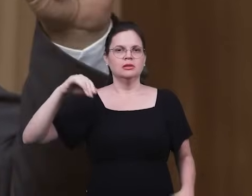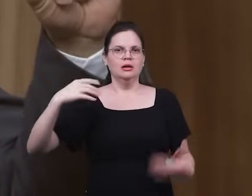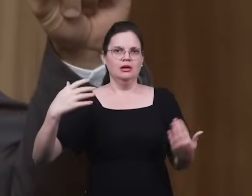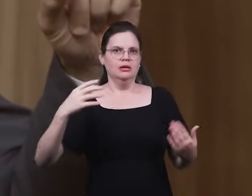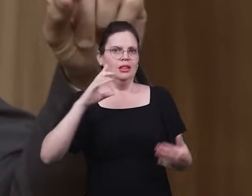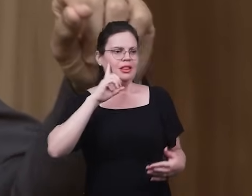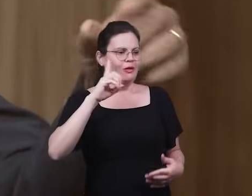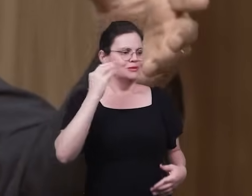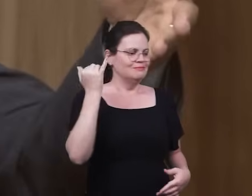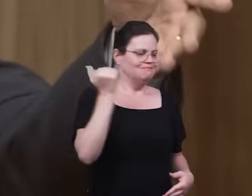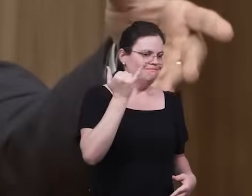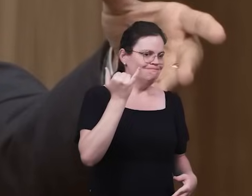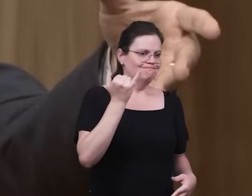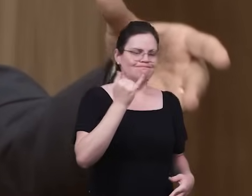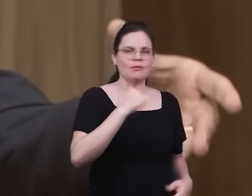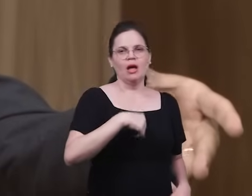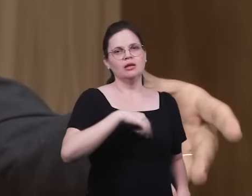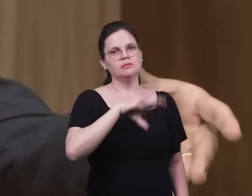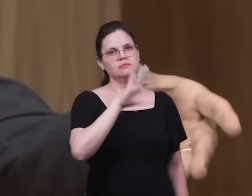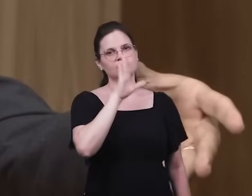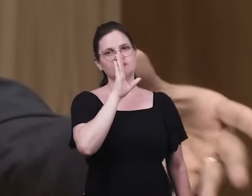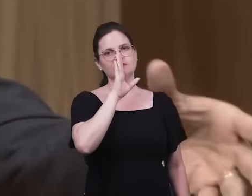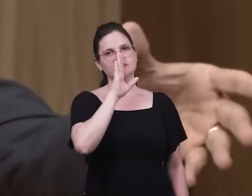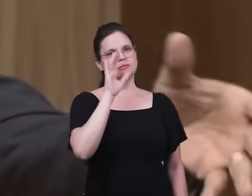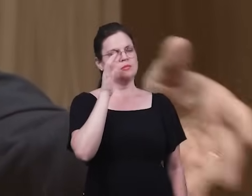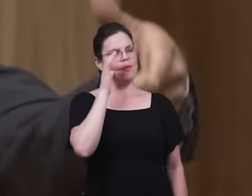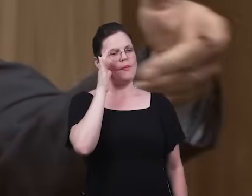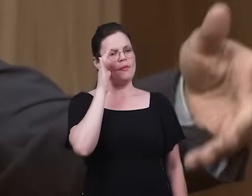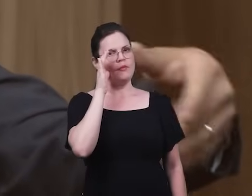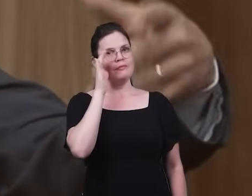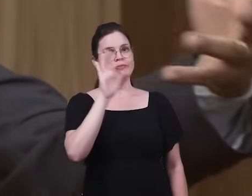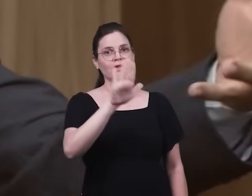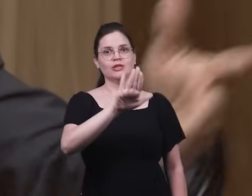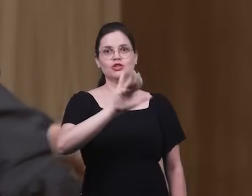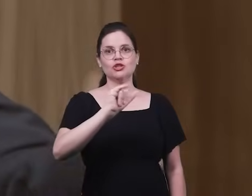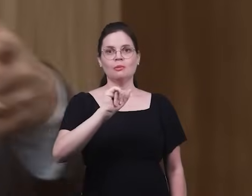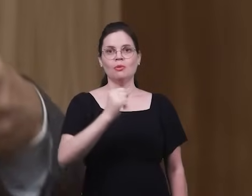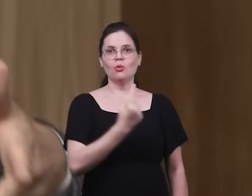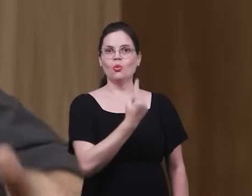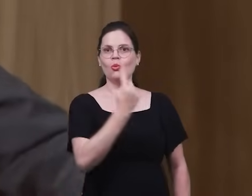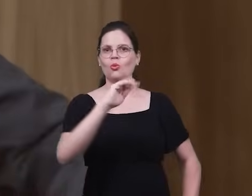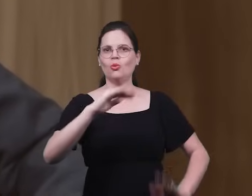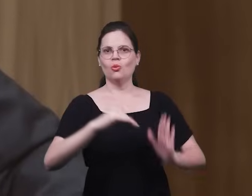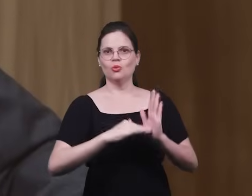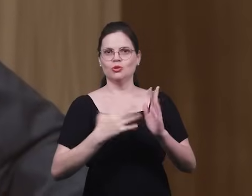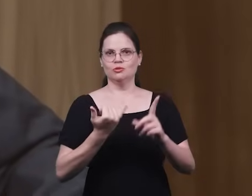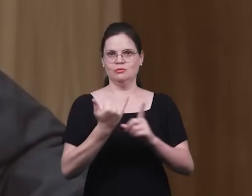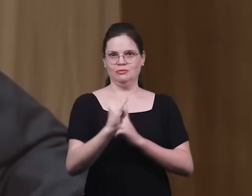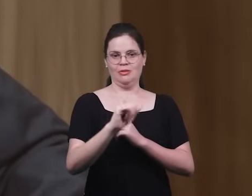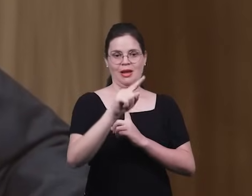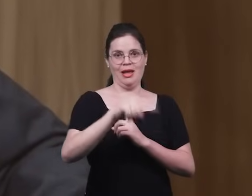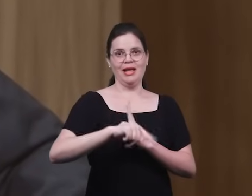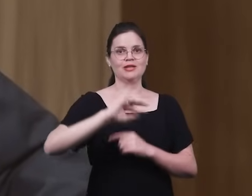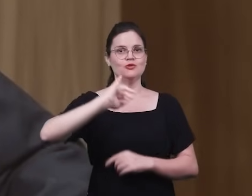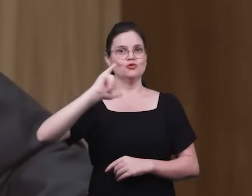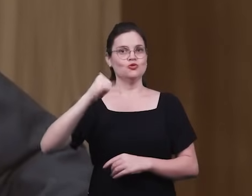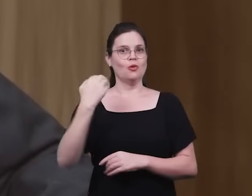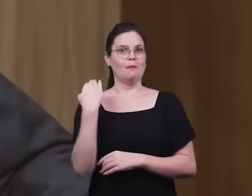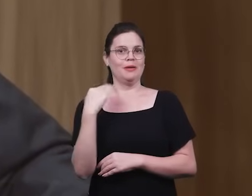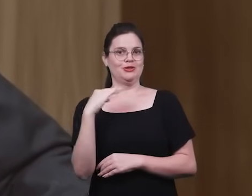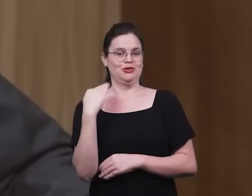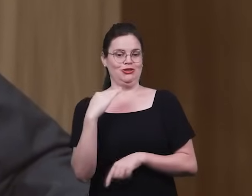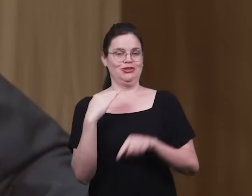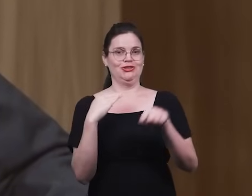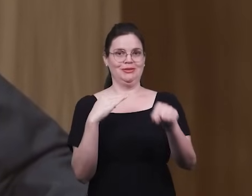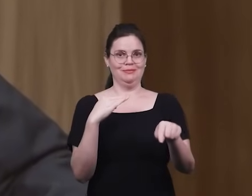Deus chama um profeta que foi o profeta João conhecido como João Batista que ele batizava e quando o senhor chama o pai de